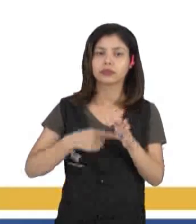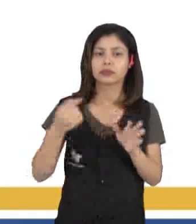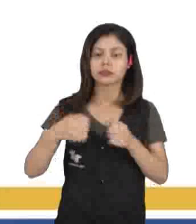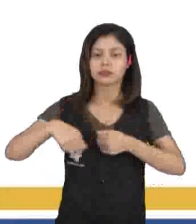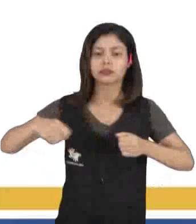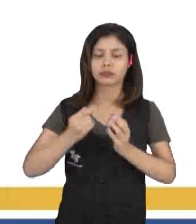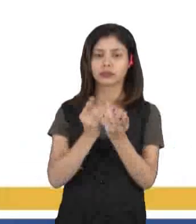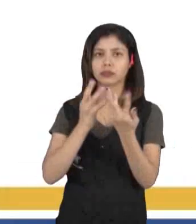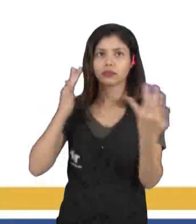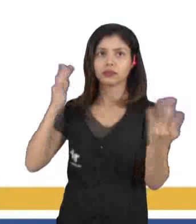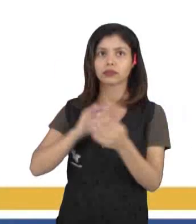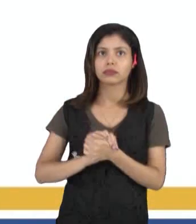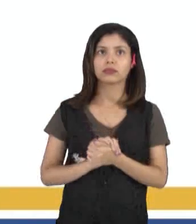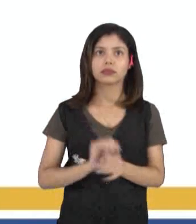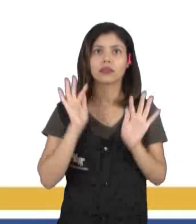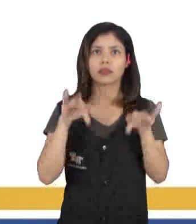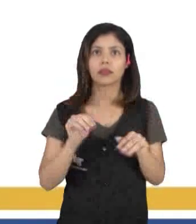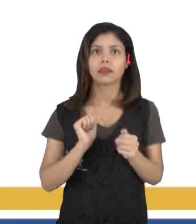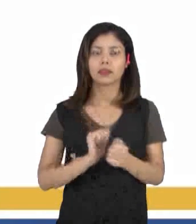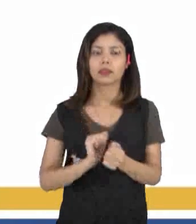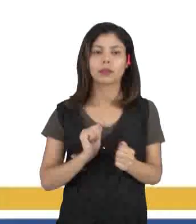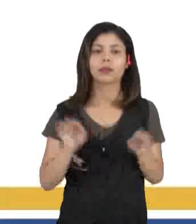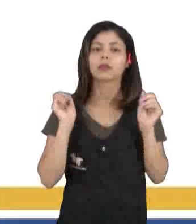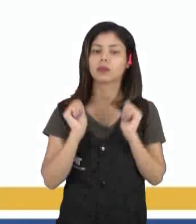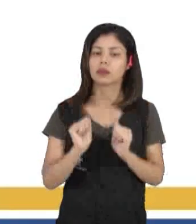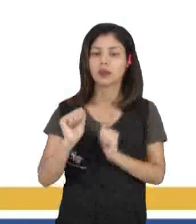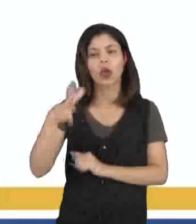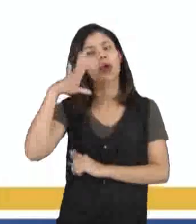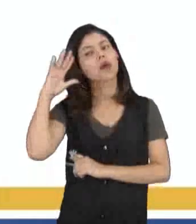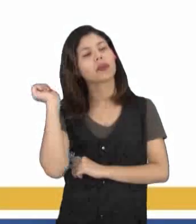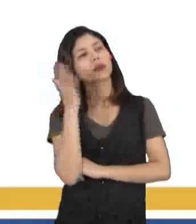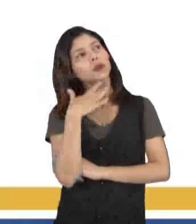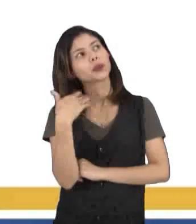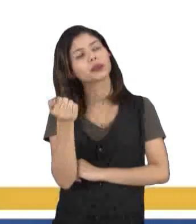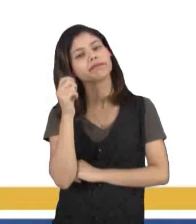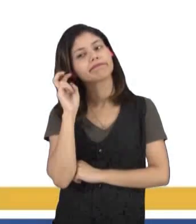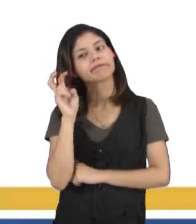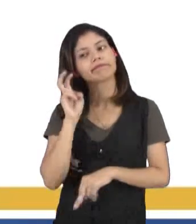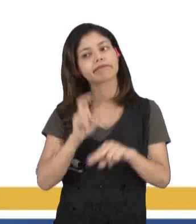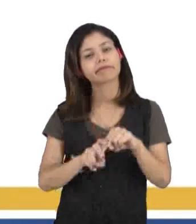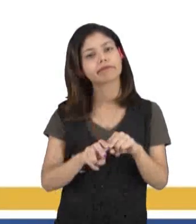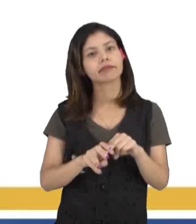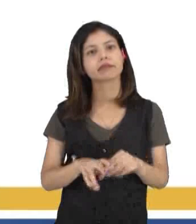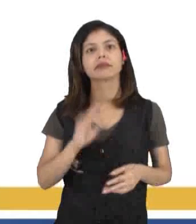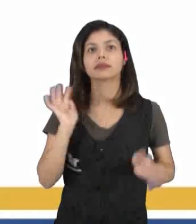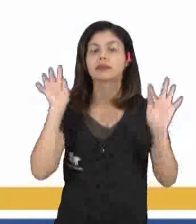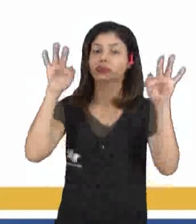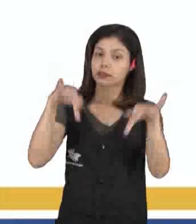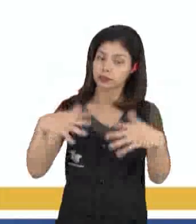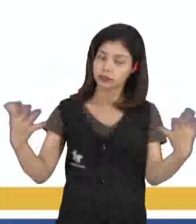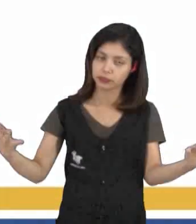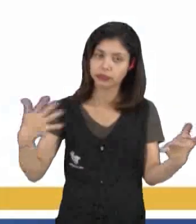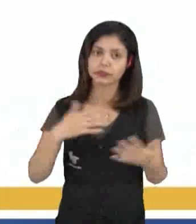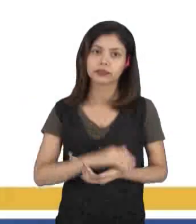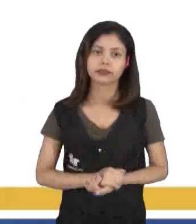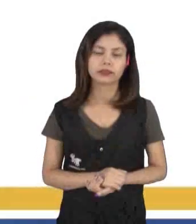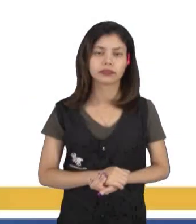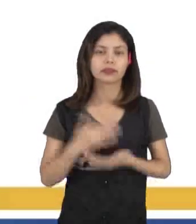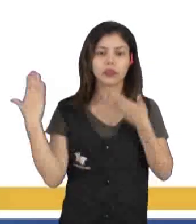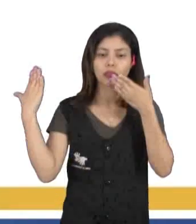primeira fila a fim de que pudesse ouvir melhor. Então sempre ela vai buscar ali uma finalidade,